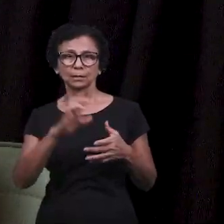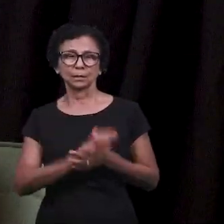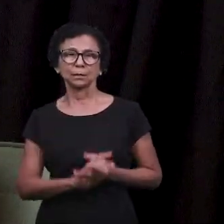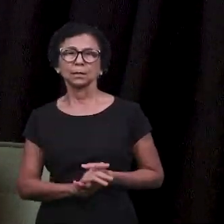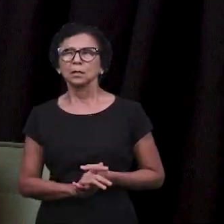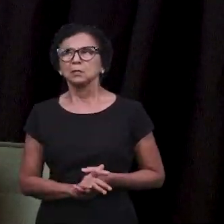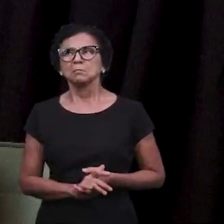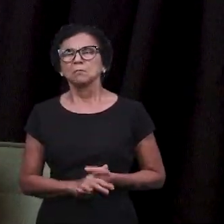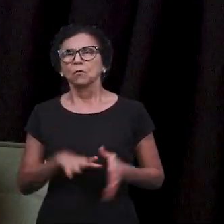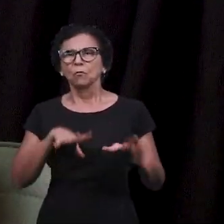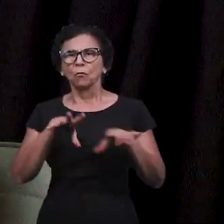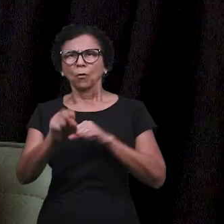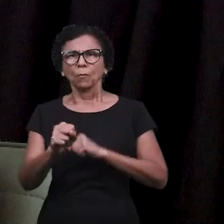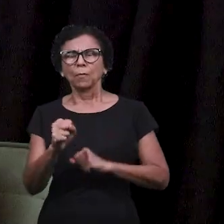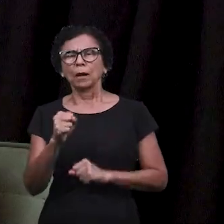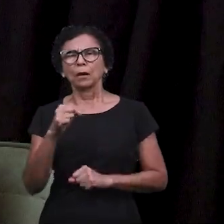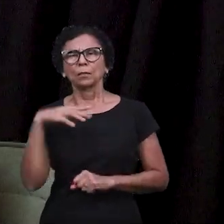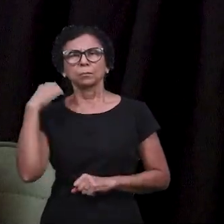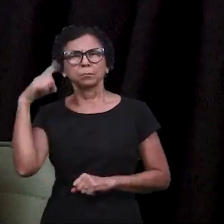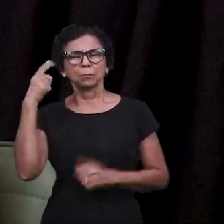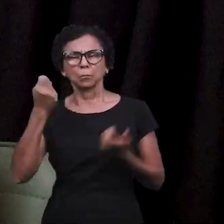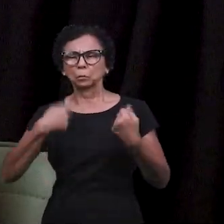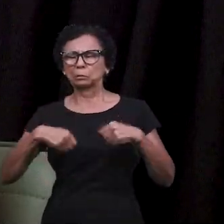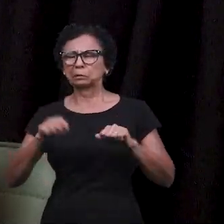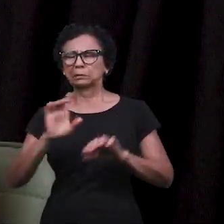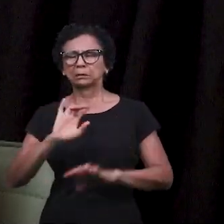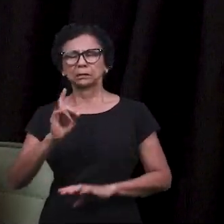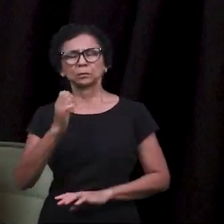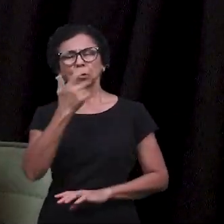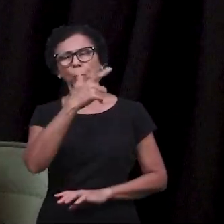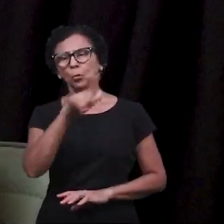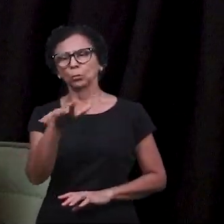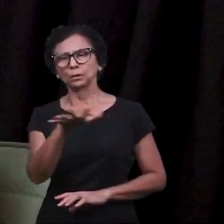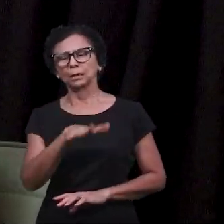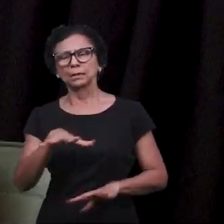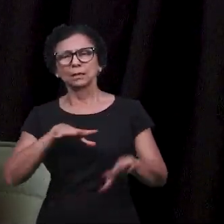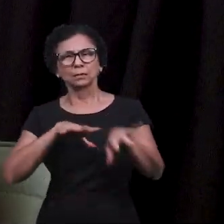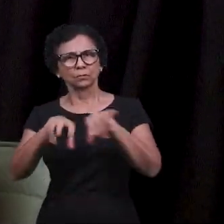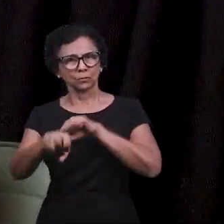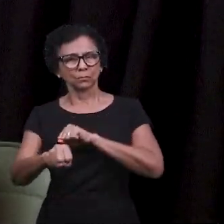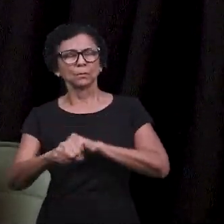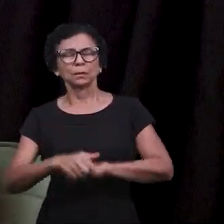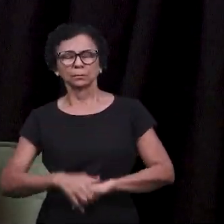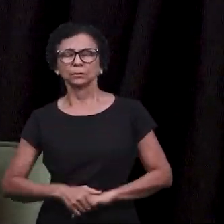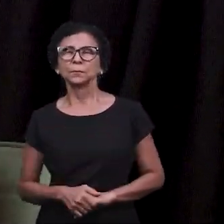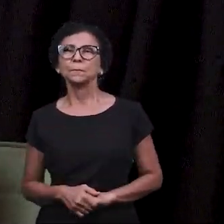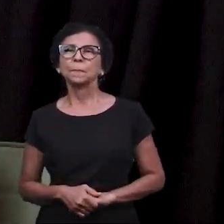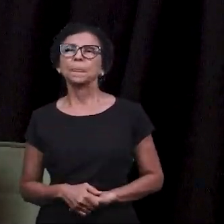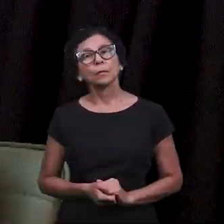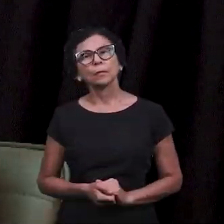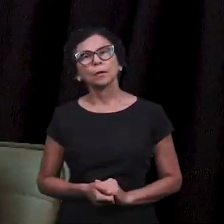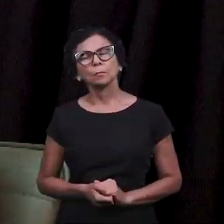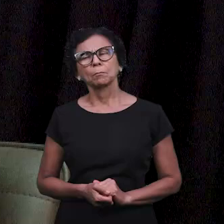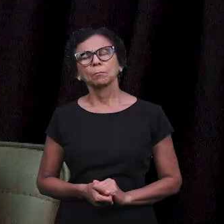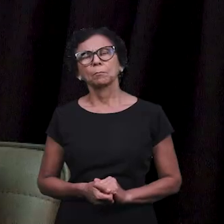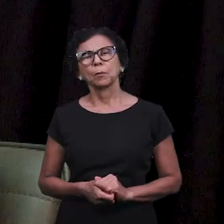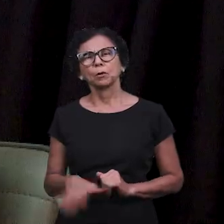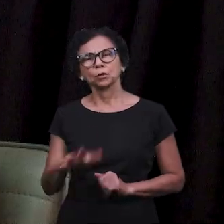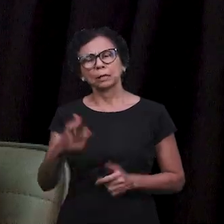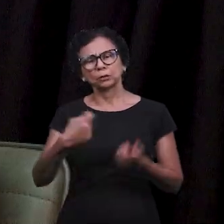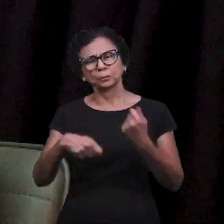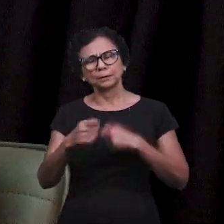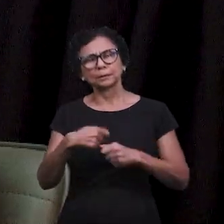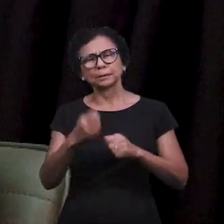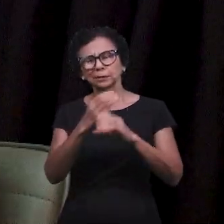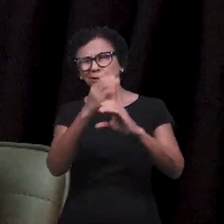direito. Ele pode ter formação em outras áreas. Não necessariamente precisa ser um advogado ter uma formação em direito. Ele pode vir da área da administração, da engenharia,